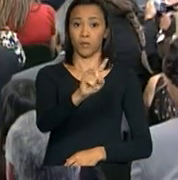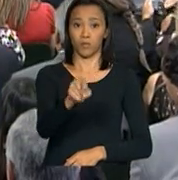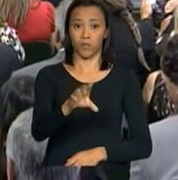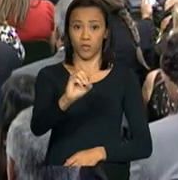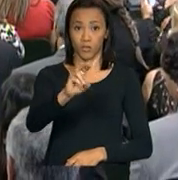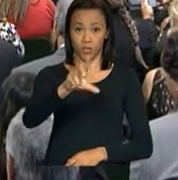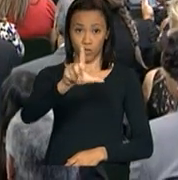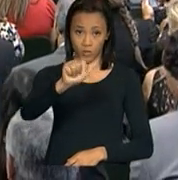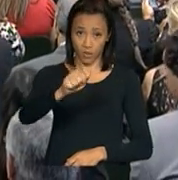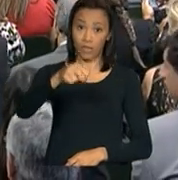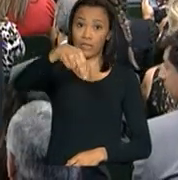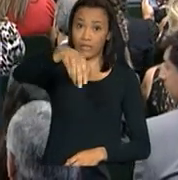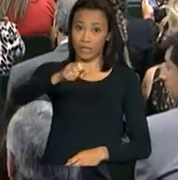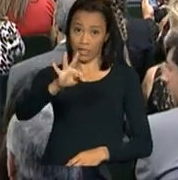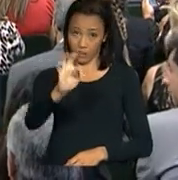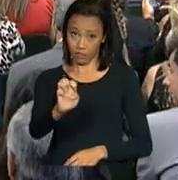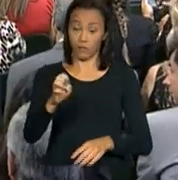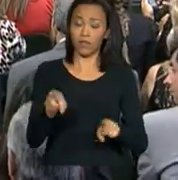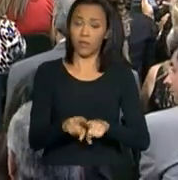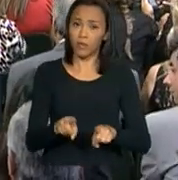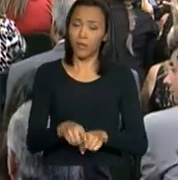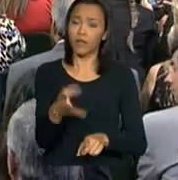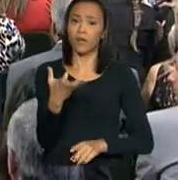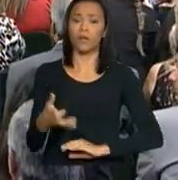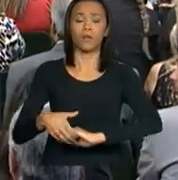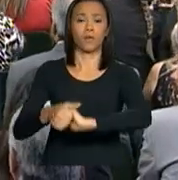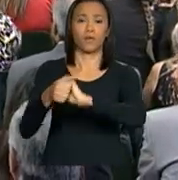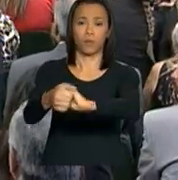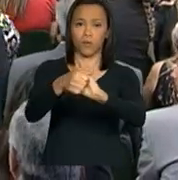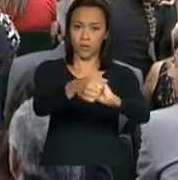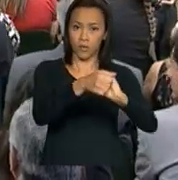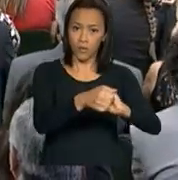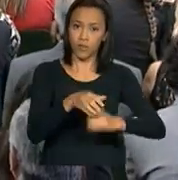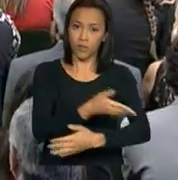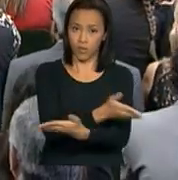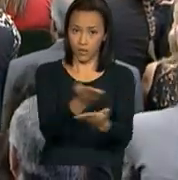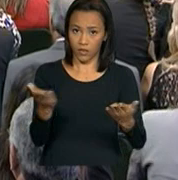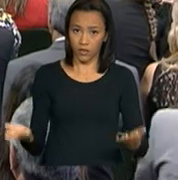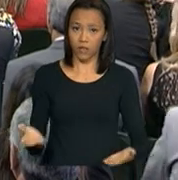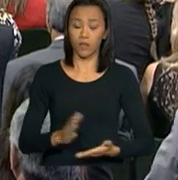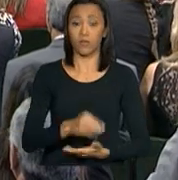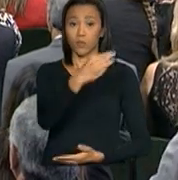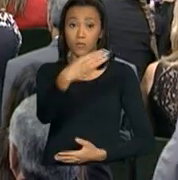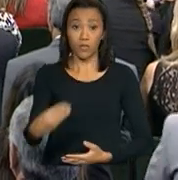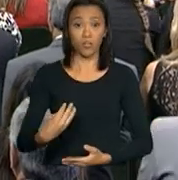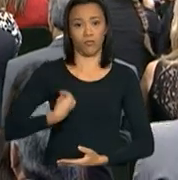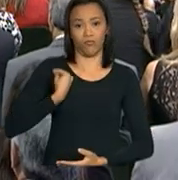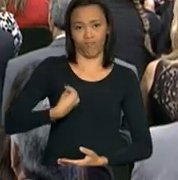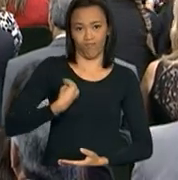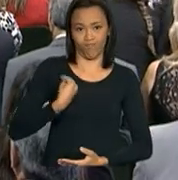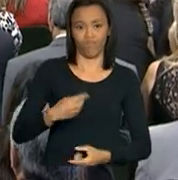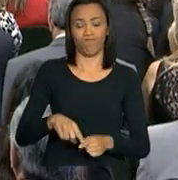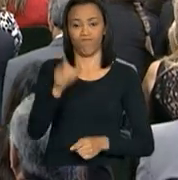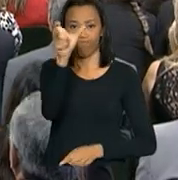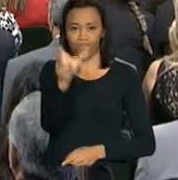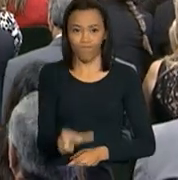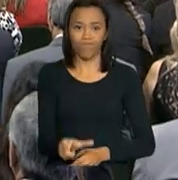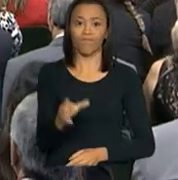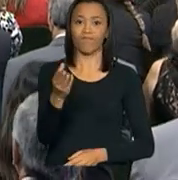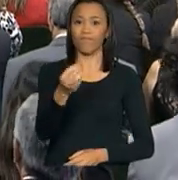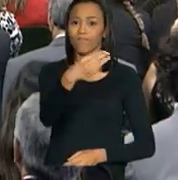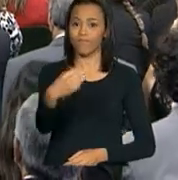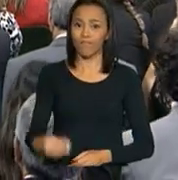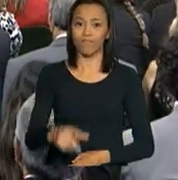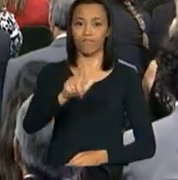queria também cumprimentar os ministros aqui presentes cumprimentando a ministra chefe da casa